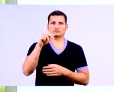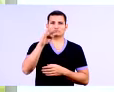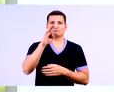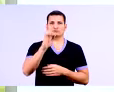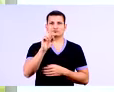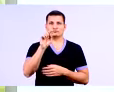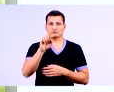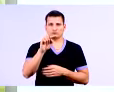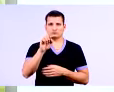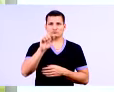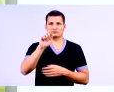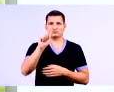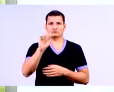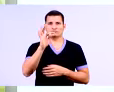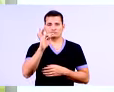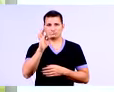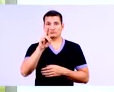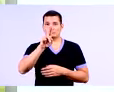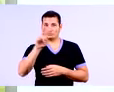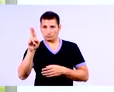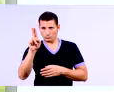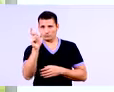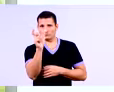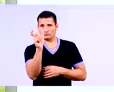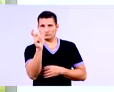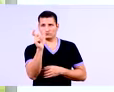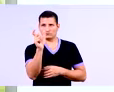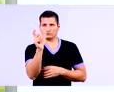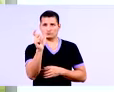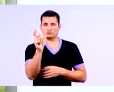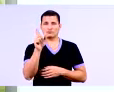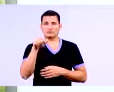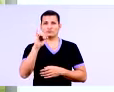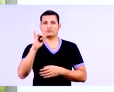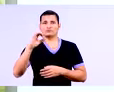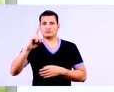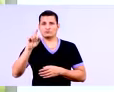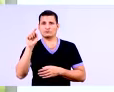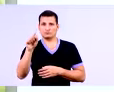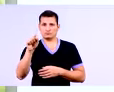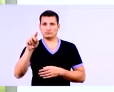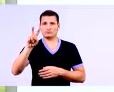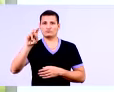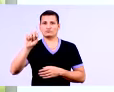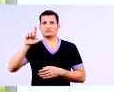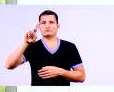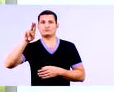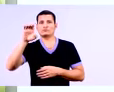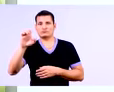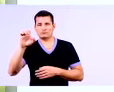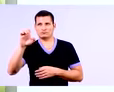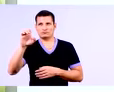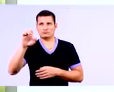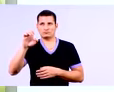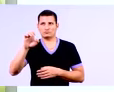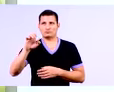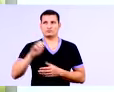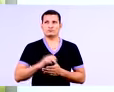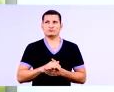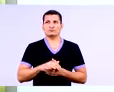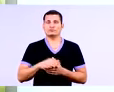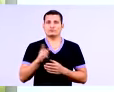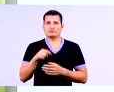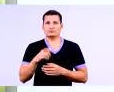Document.getElementById, o nome do elemento, que é a identificação, o ID dele, ponto, value. Dessa forma,